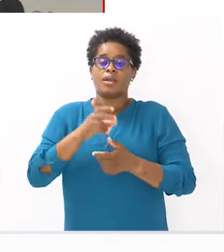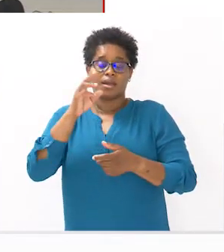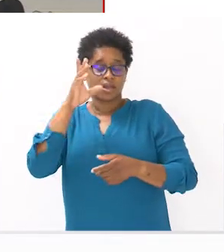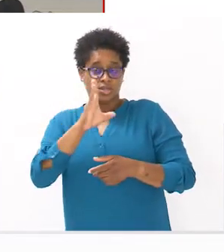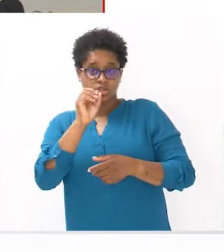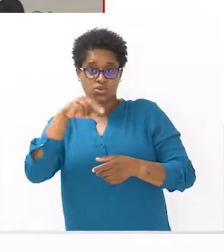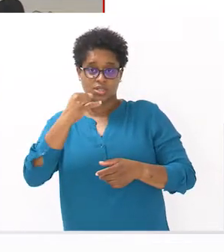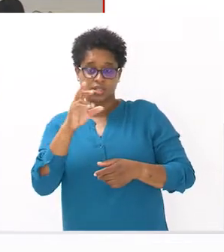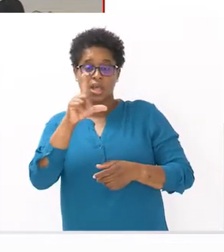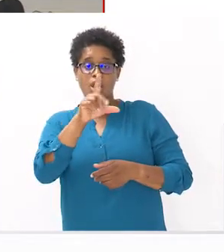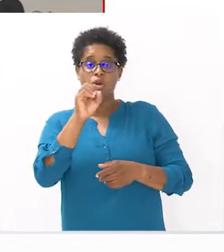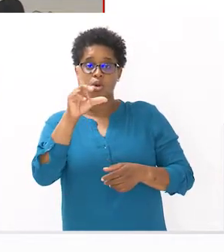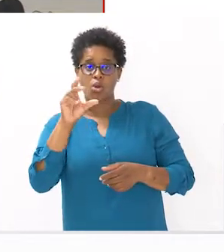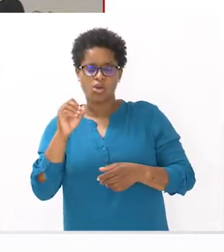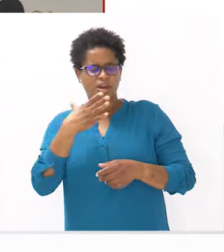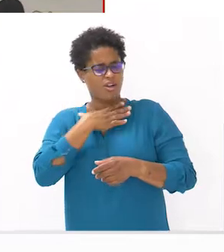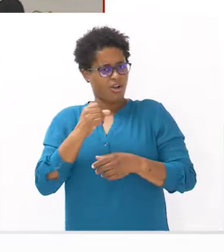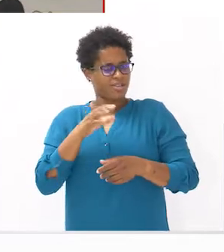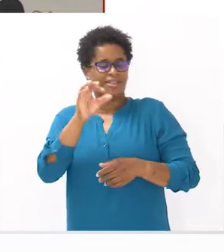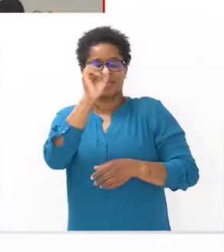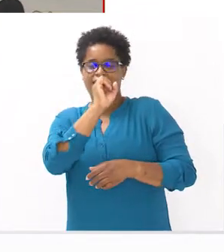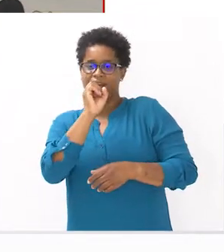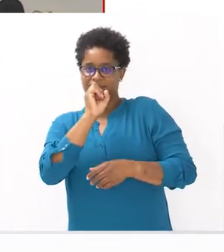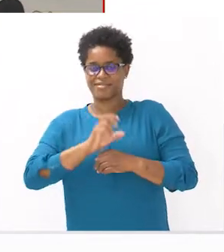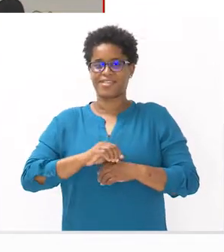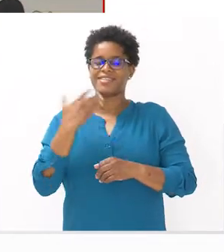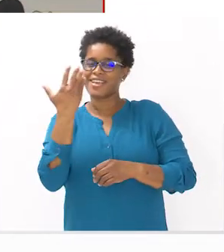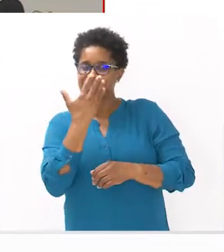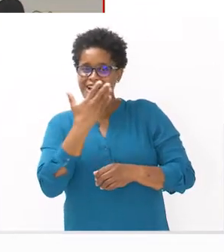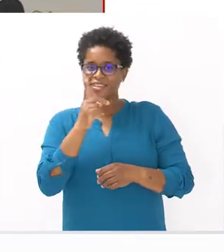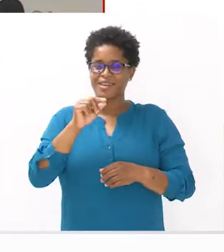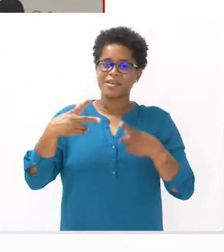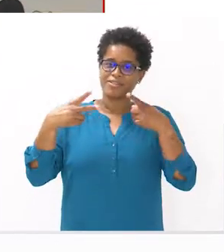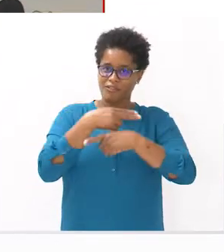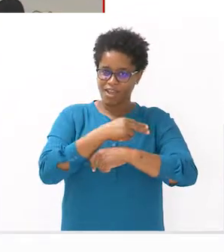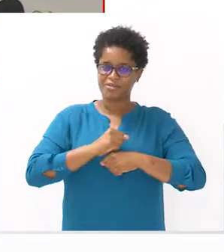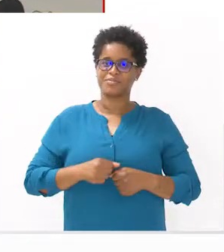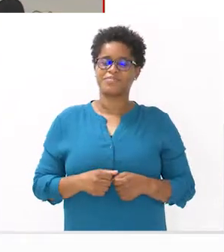Loló adora cantarolar. Nas aulas e no recreio,